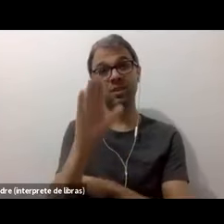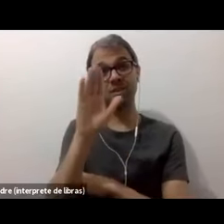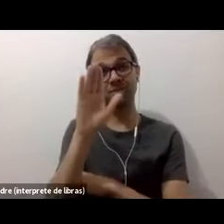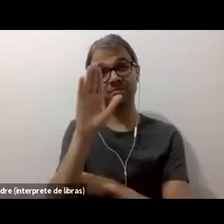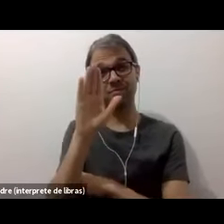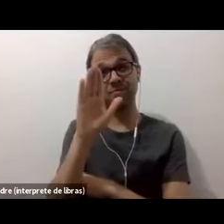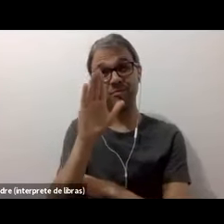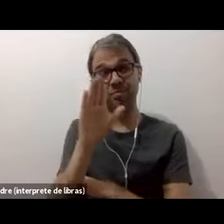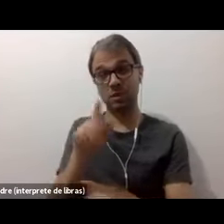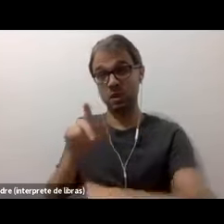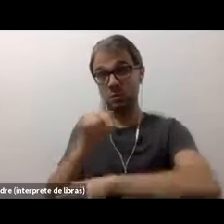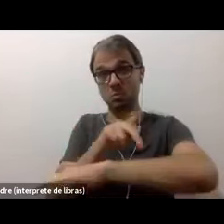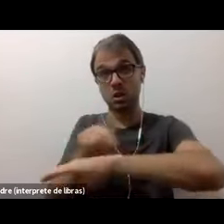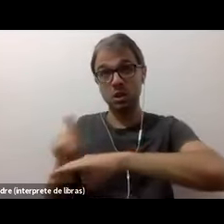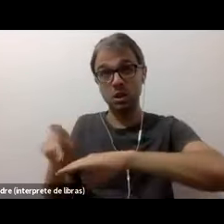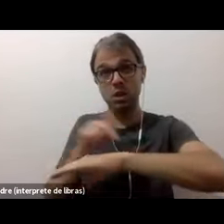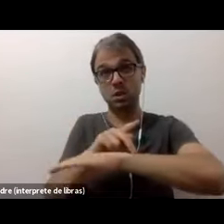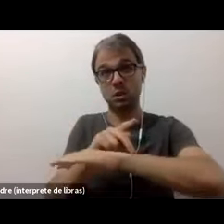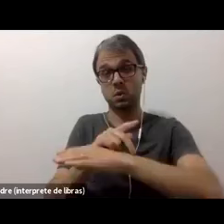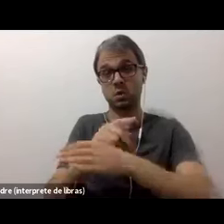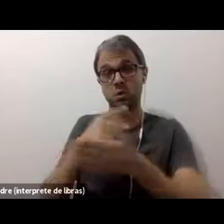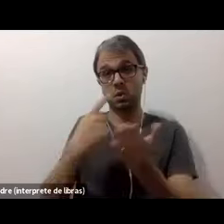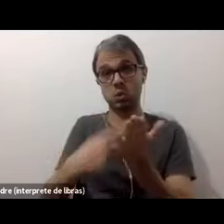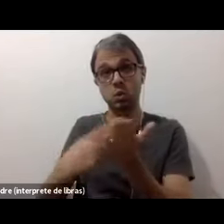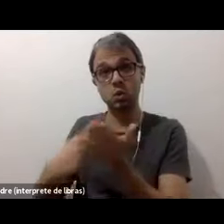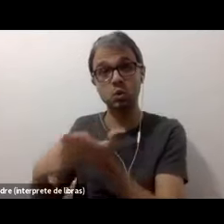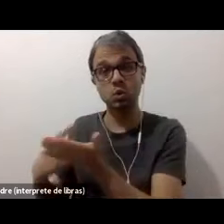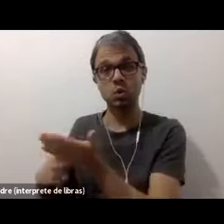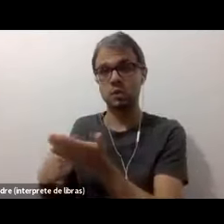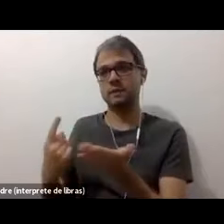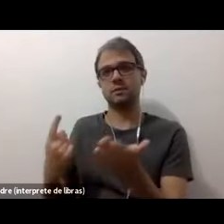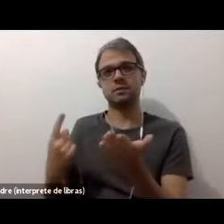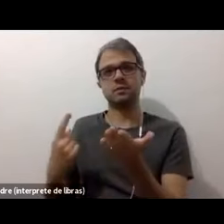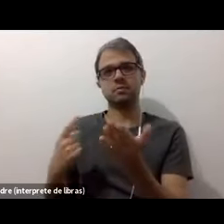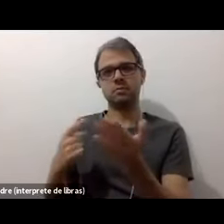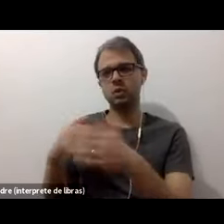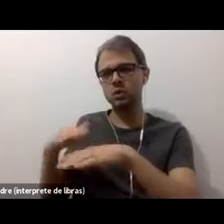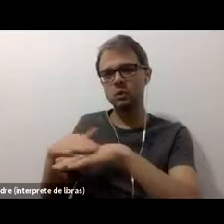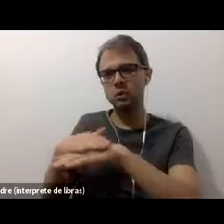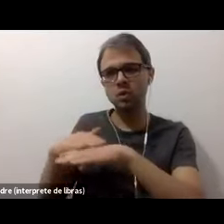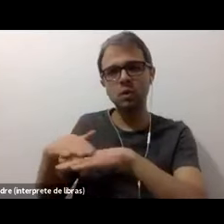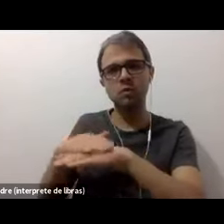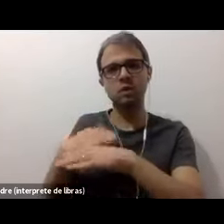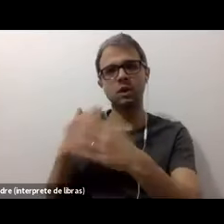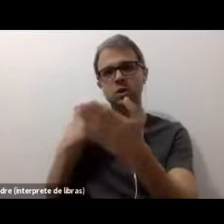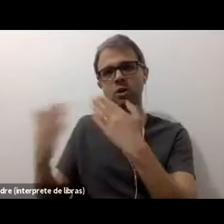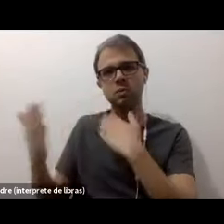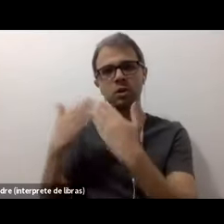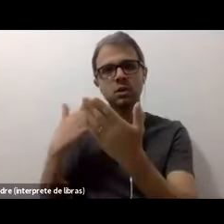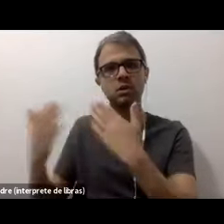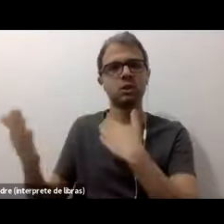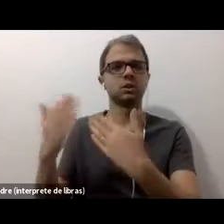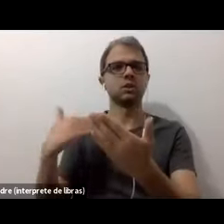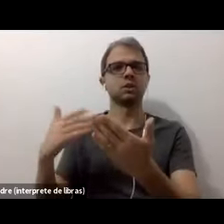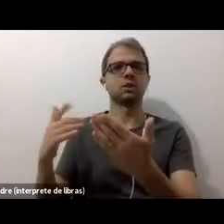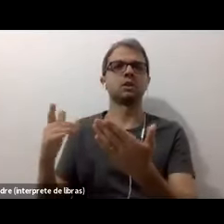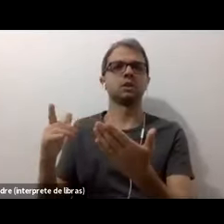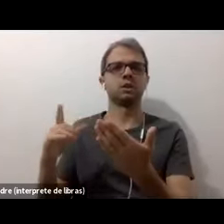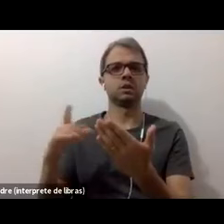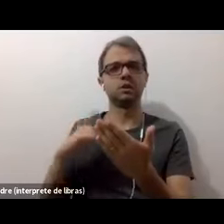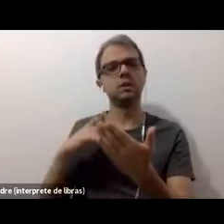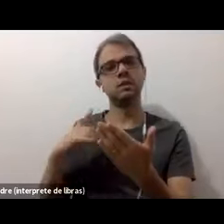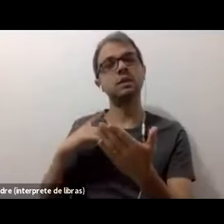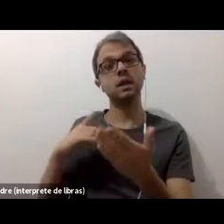muito importante. Então, essa escuta, essa observação atenta das crianças e o registro reflexivo do